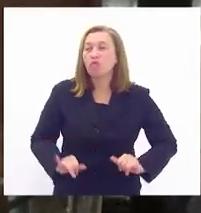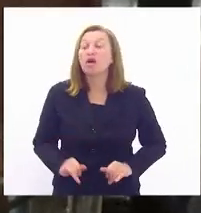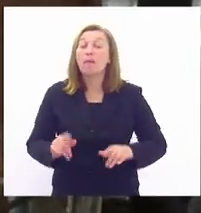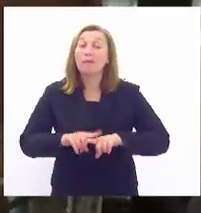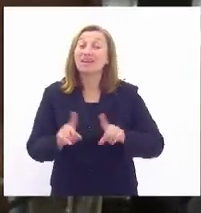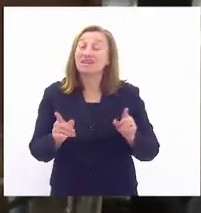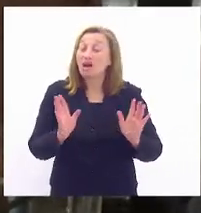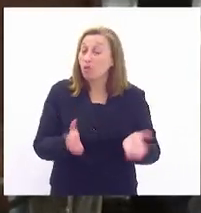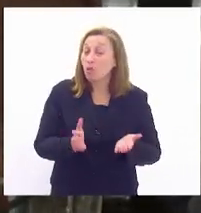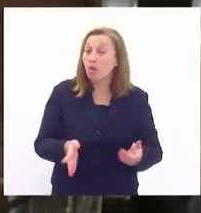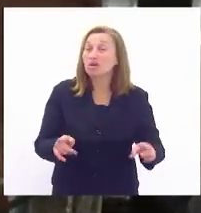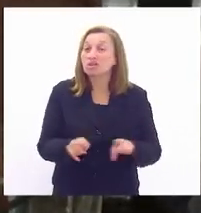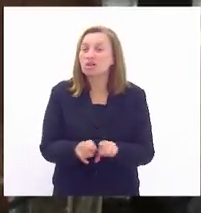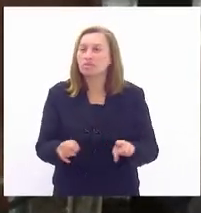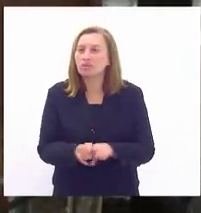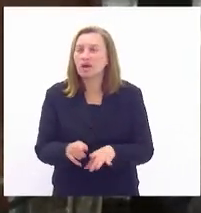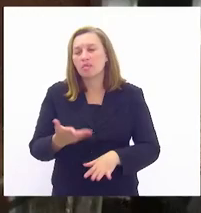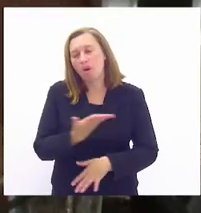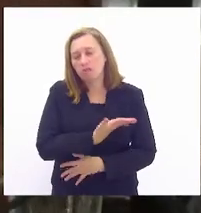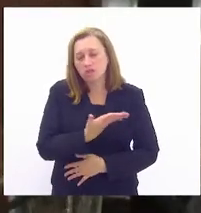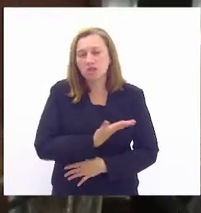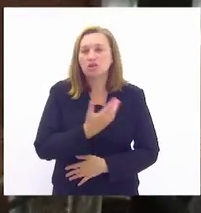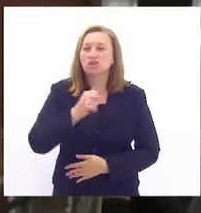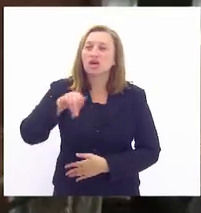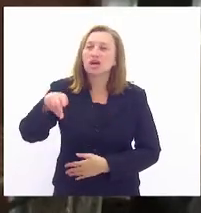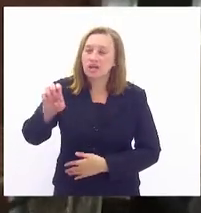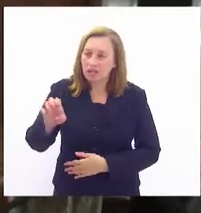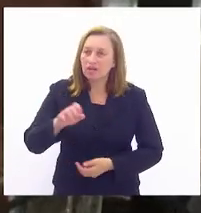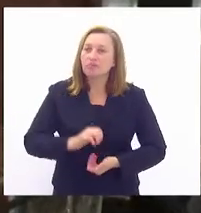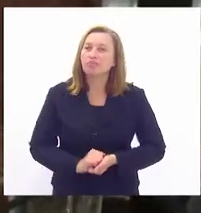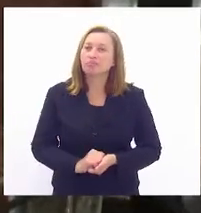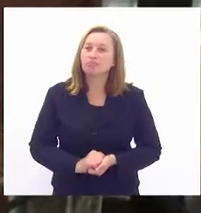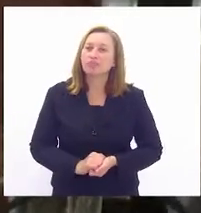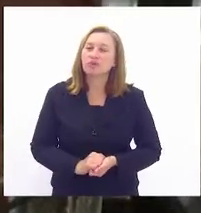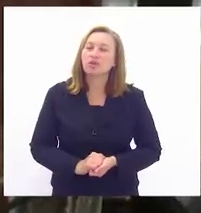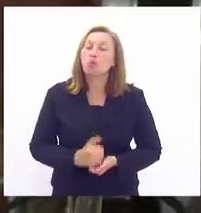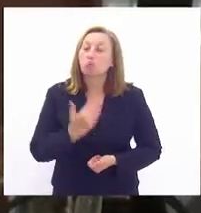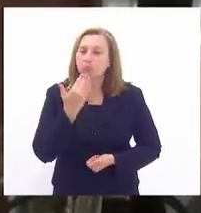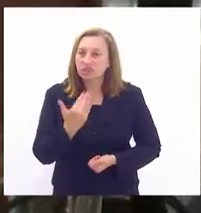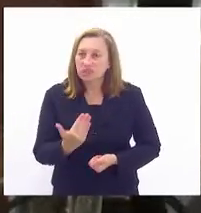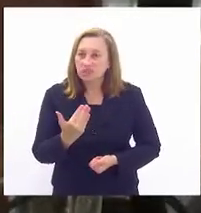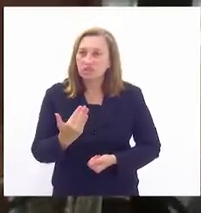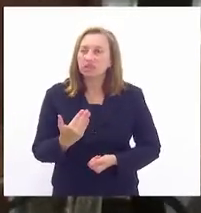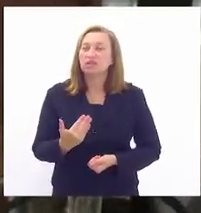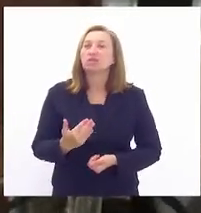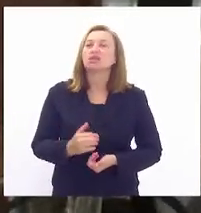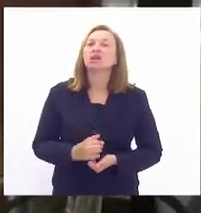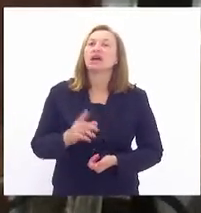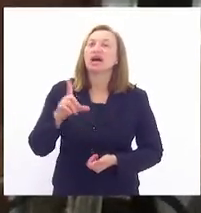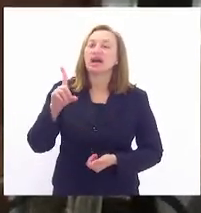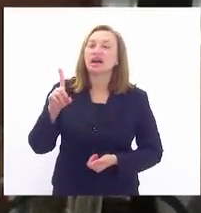aqui também, meu amigo Jari, e um pedido à senhora Deise.